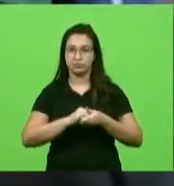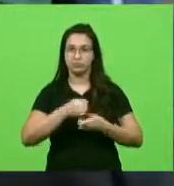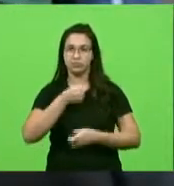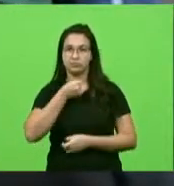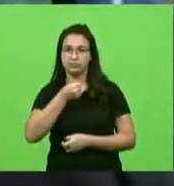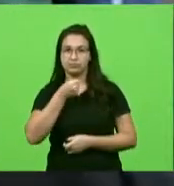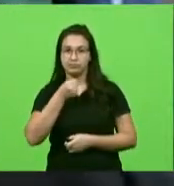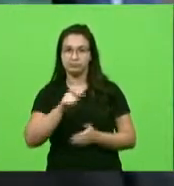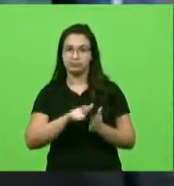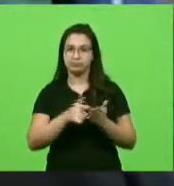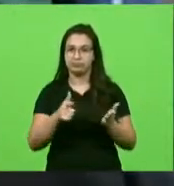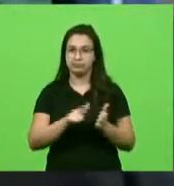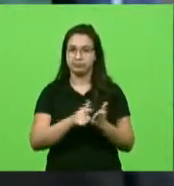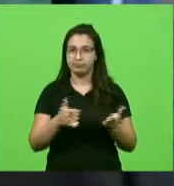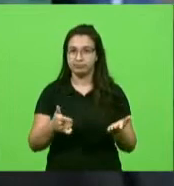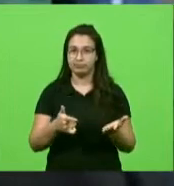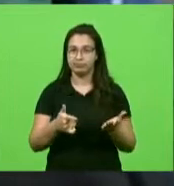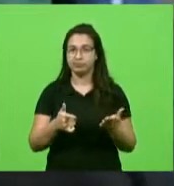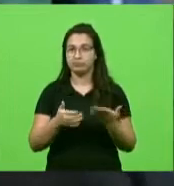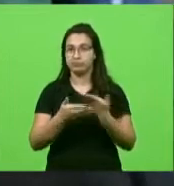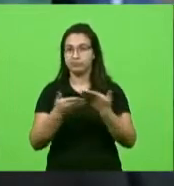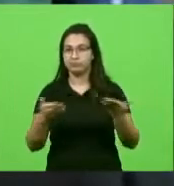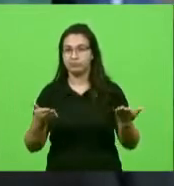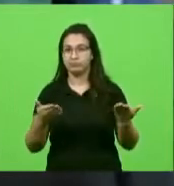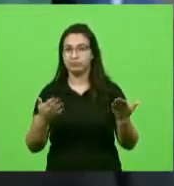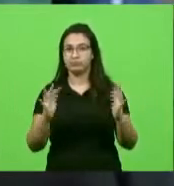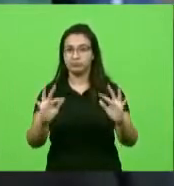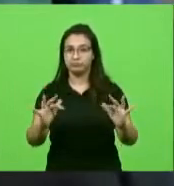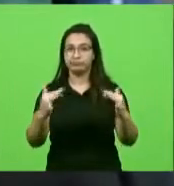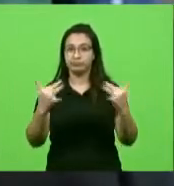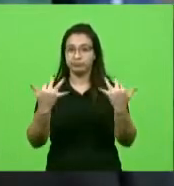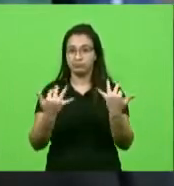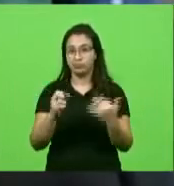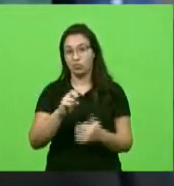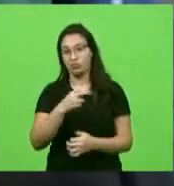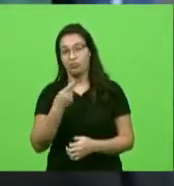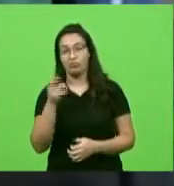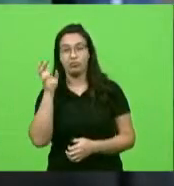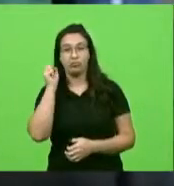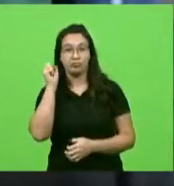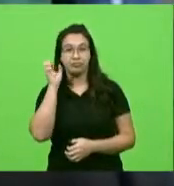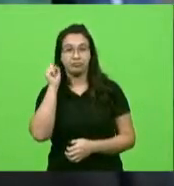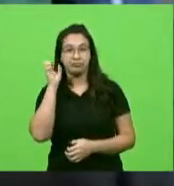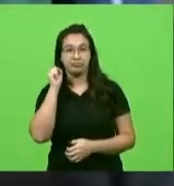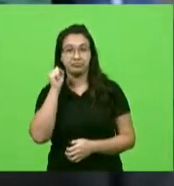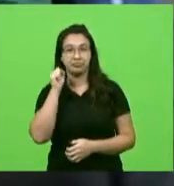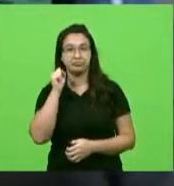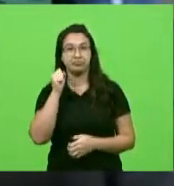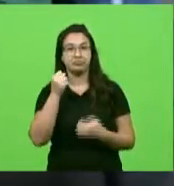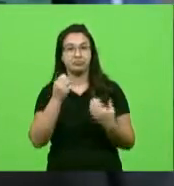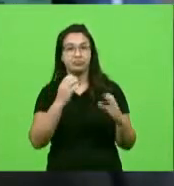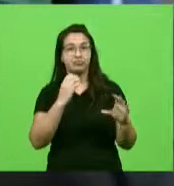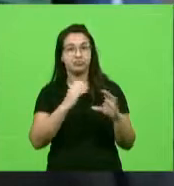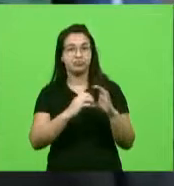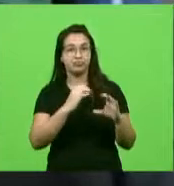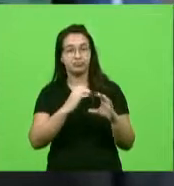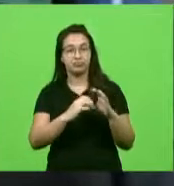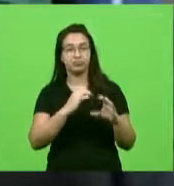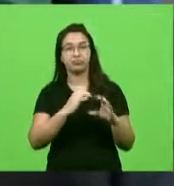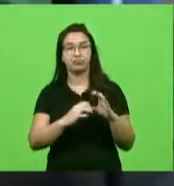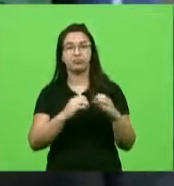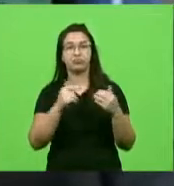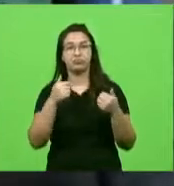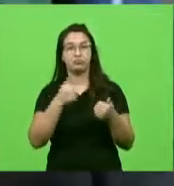todas as senhoras e senhores que estão nos assistindo ou nos ouvindo pelas redes de comunicação do Tribunal de Justiça e da